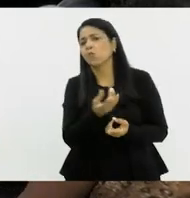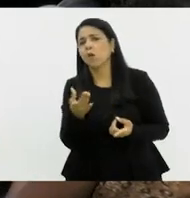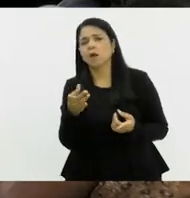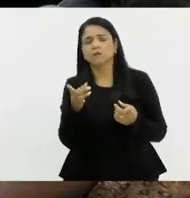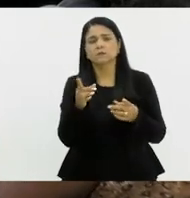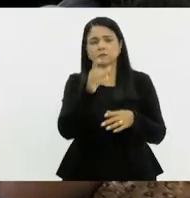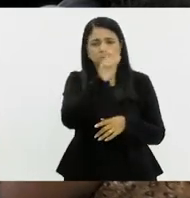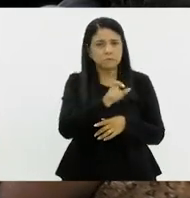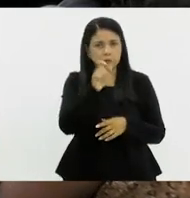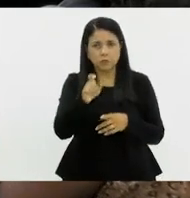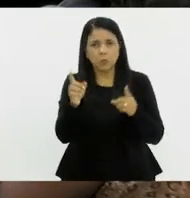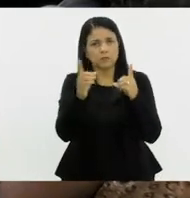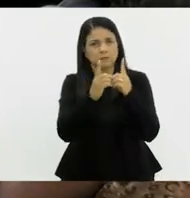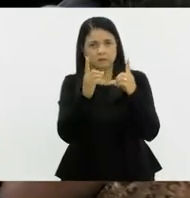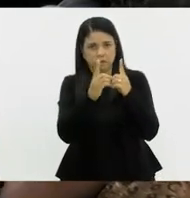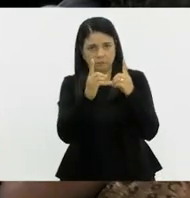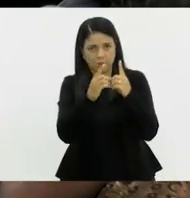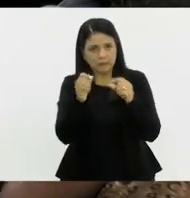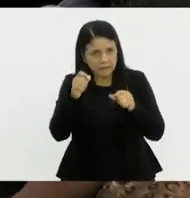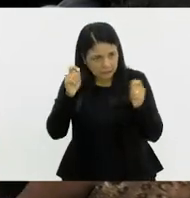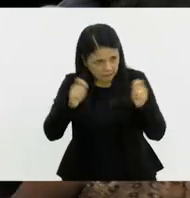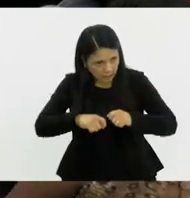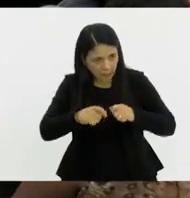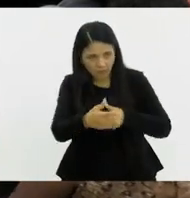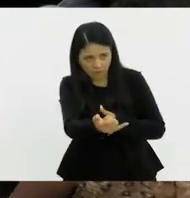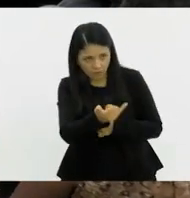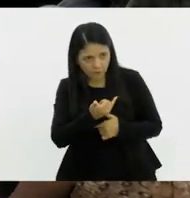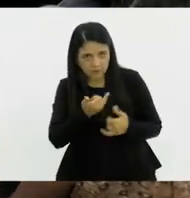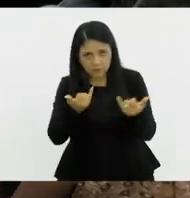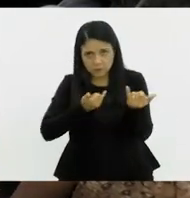tem como ter, nesse momento, essas informações?